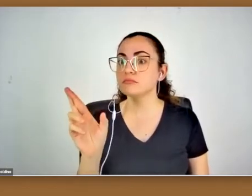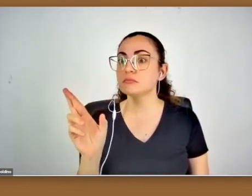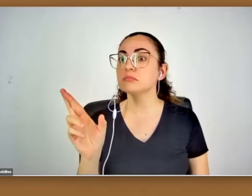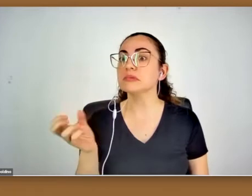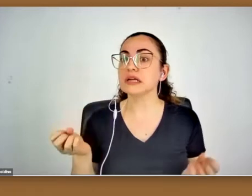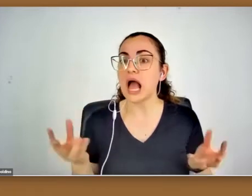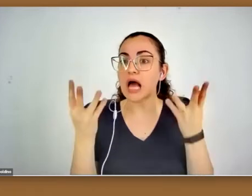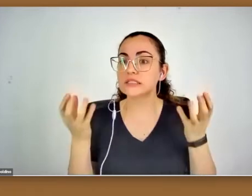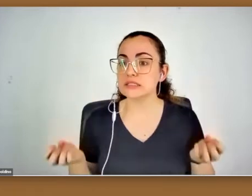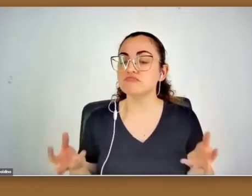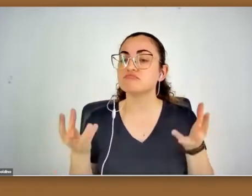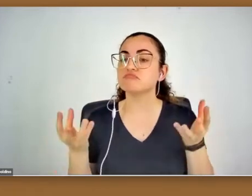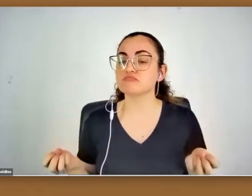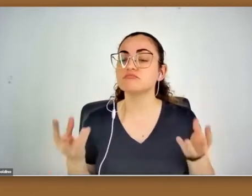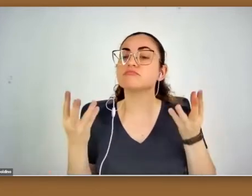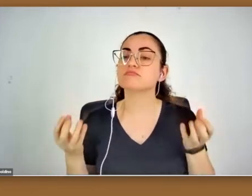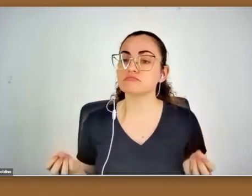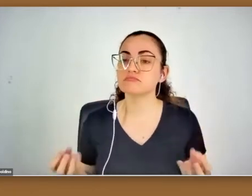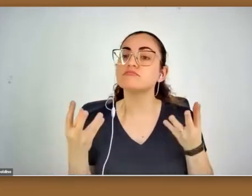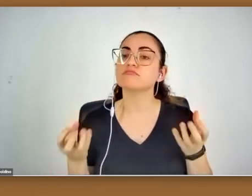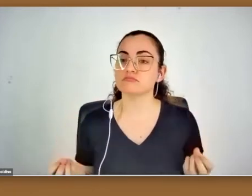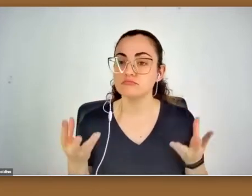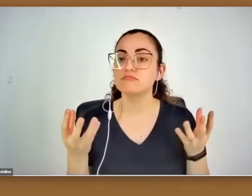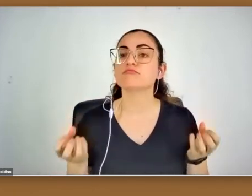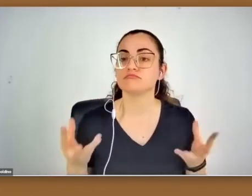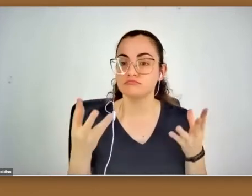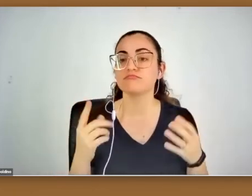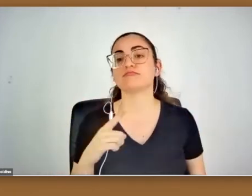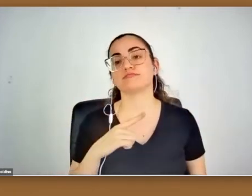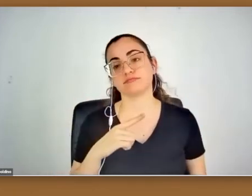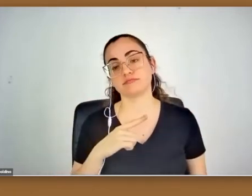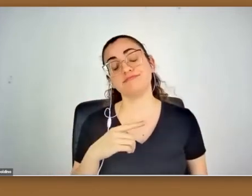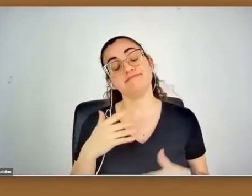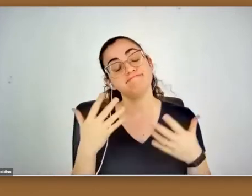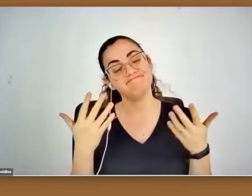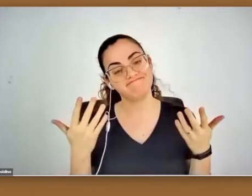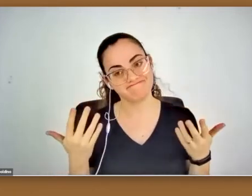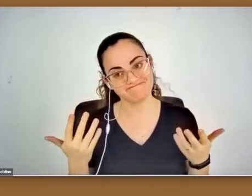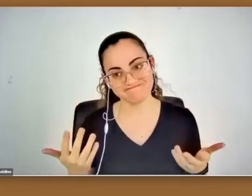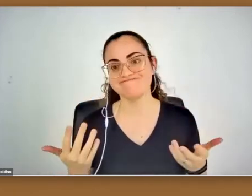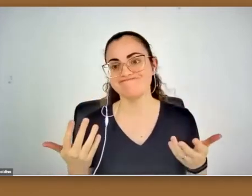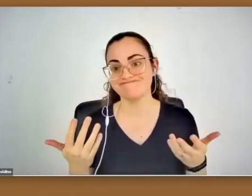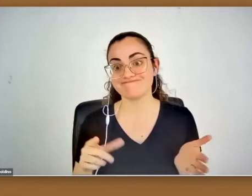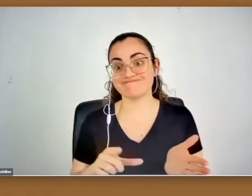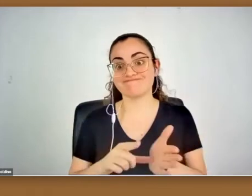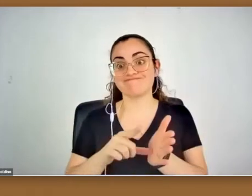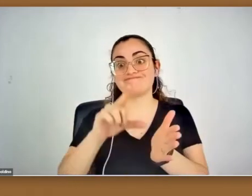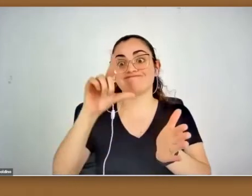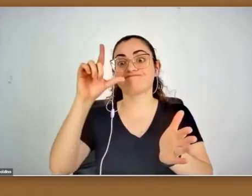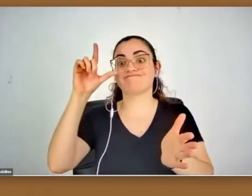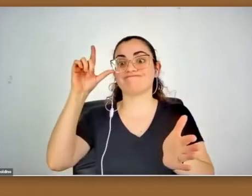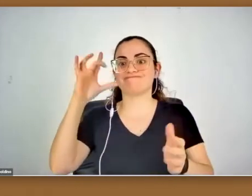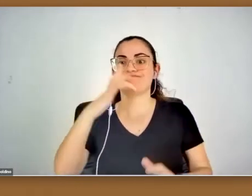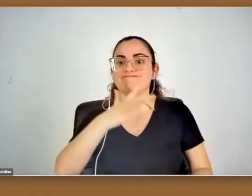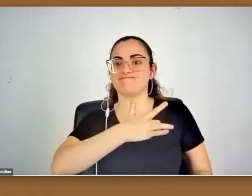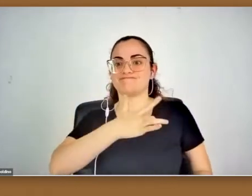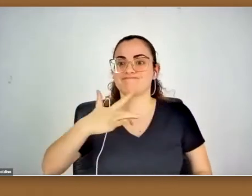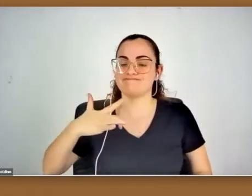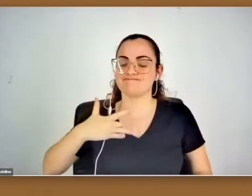Então, obviamente, pessoal, cuidar da saúde é investimento.